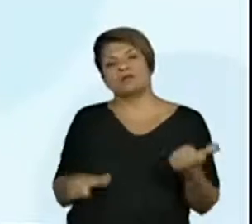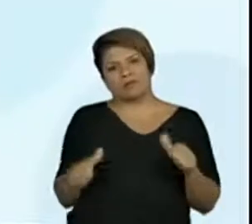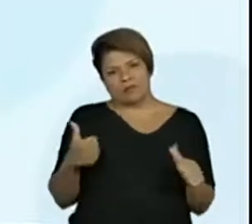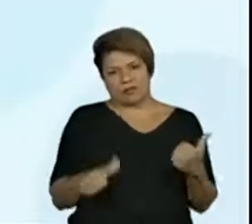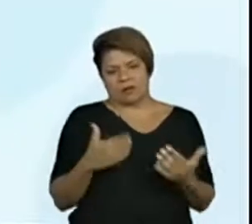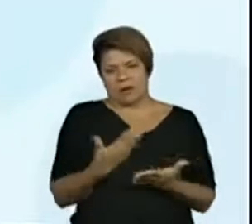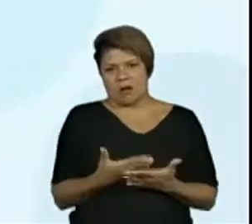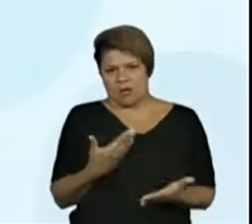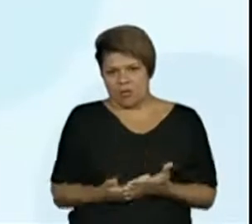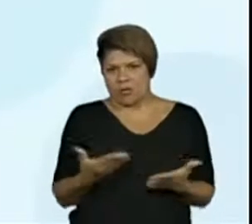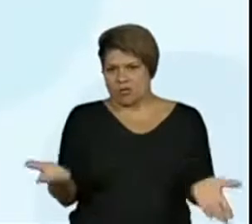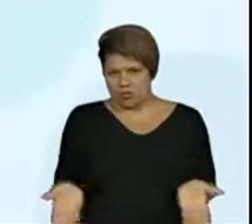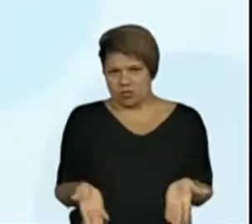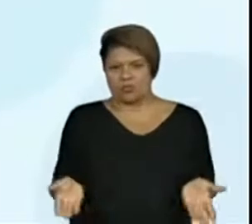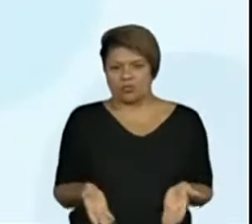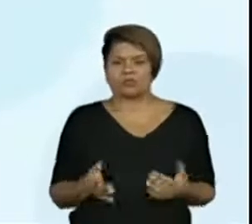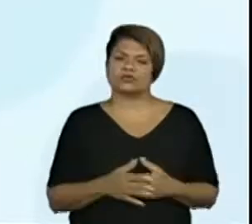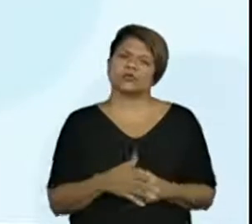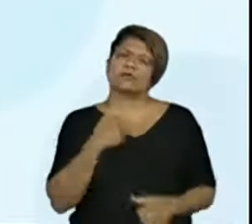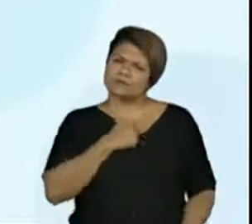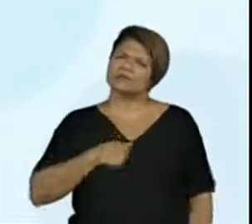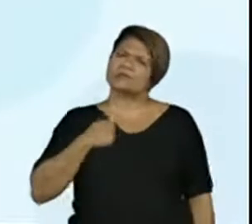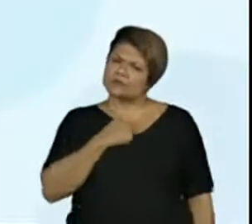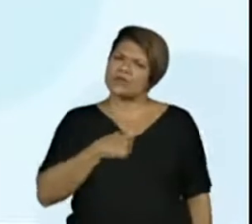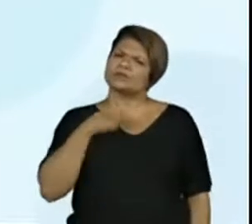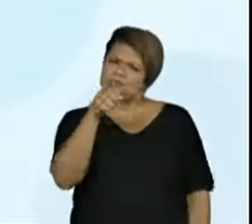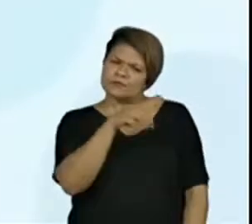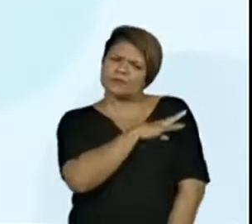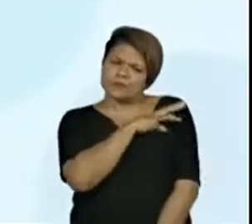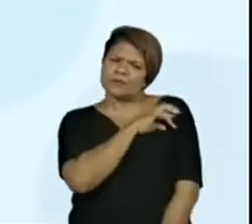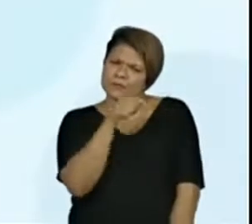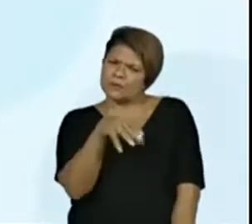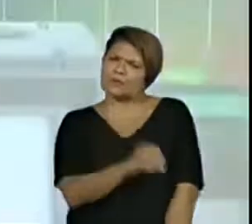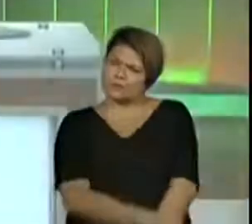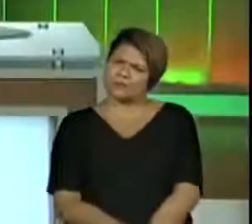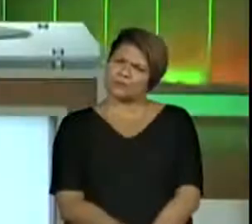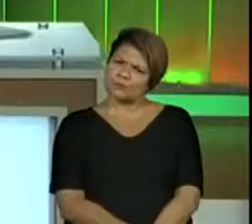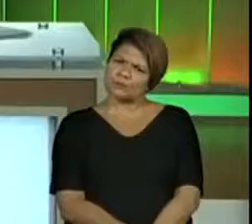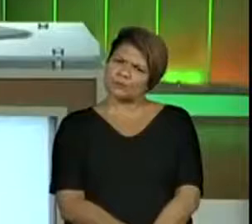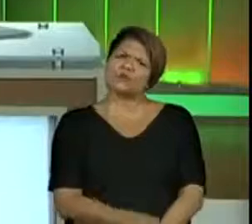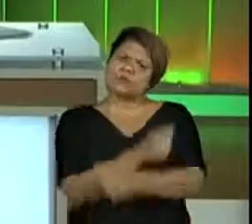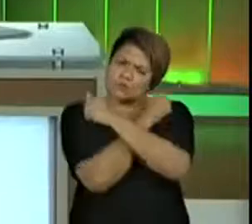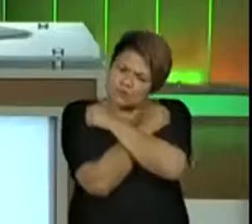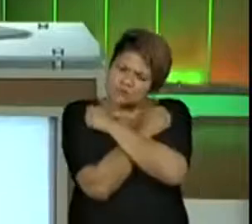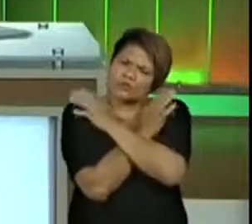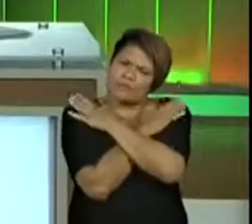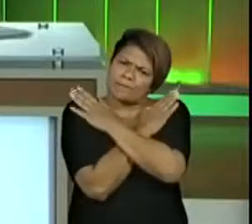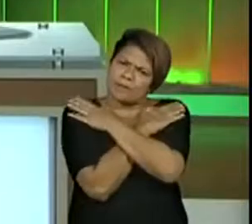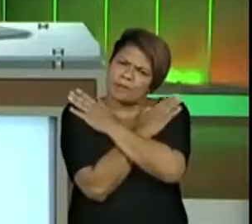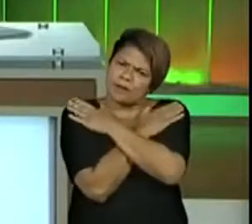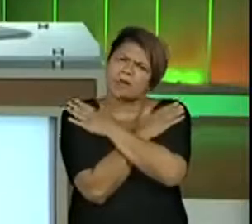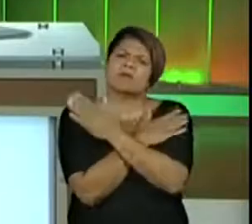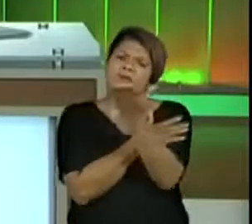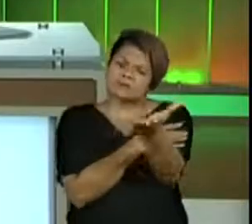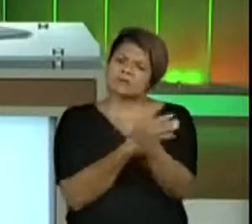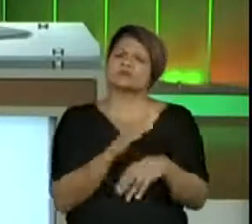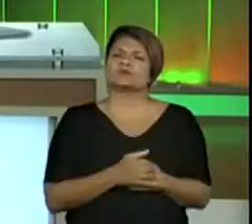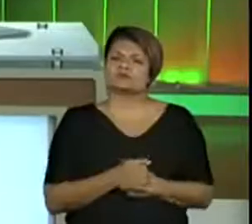nossa aula. Estava com saudade de vocês, quarto ano. Um grande abraço. Nossa aula está chegando ao